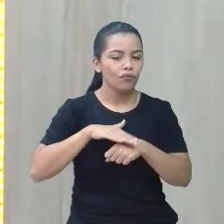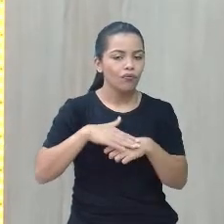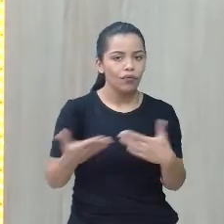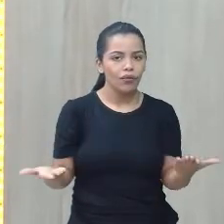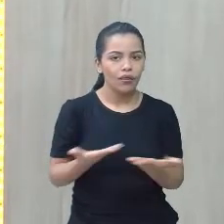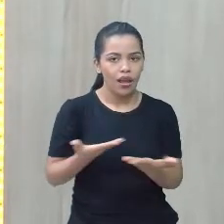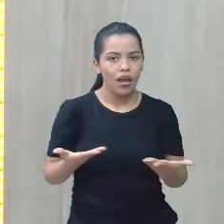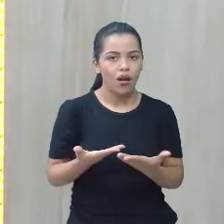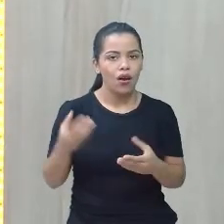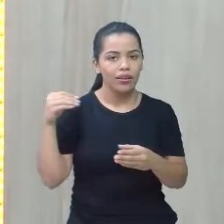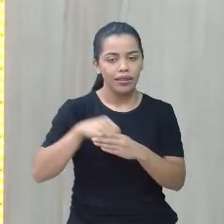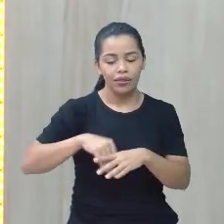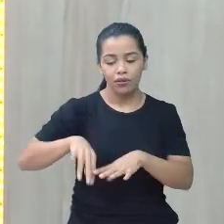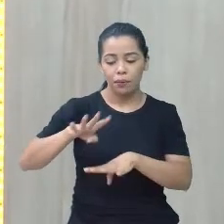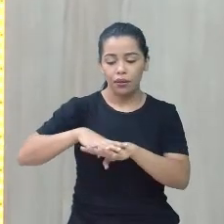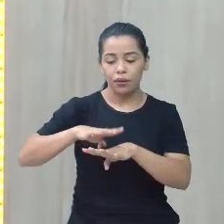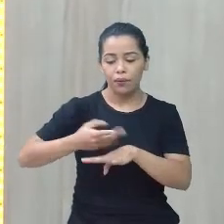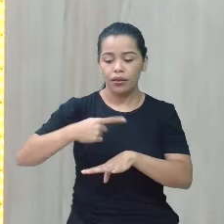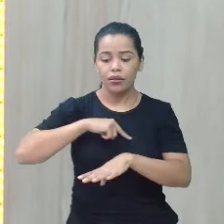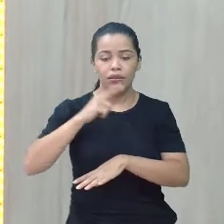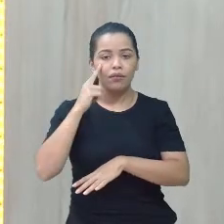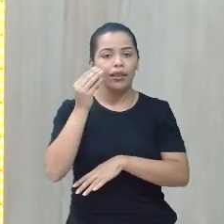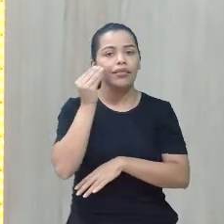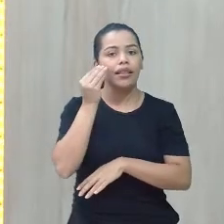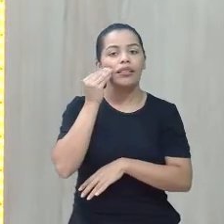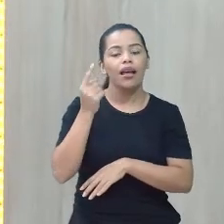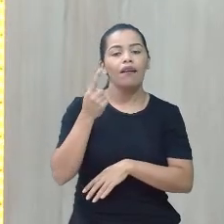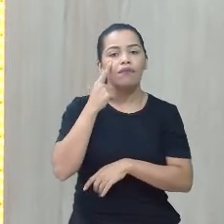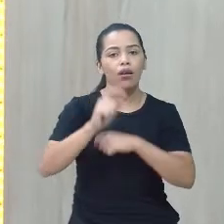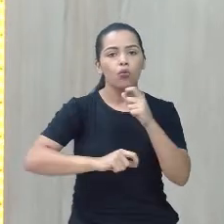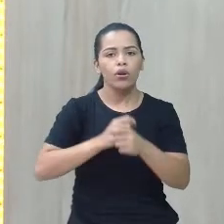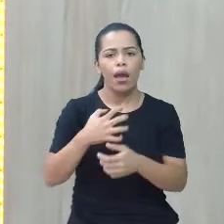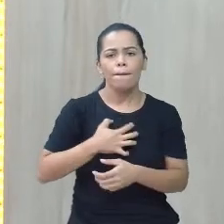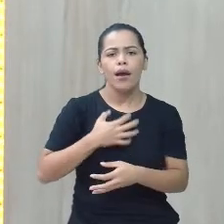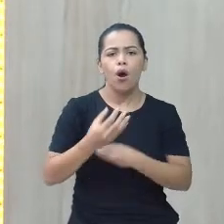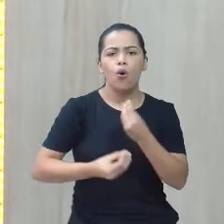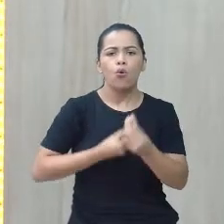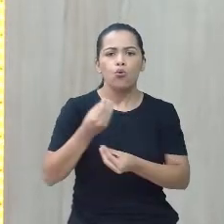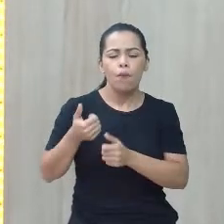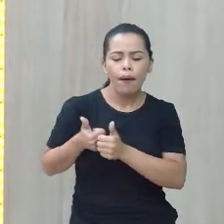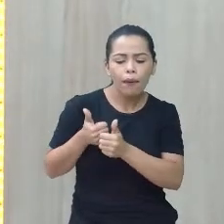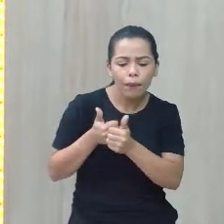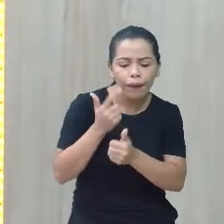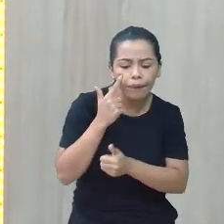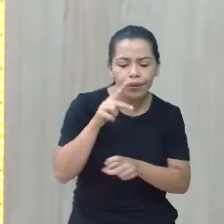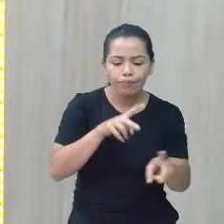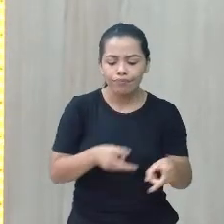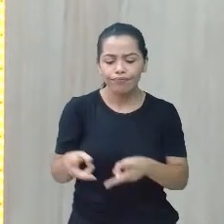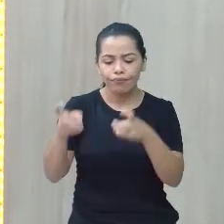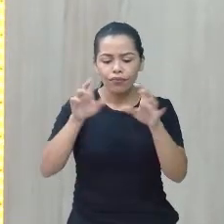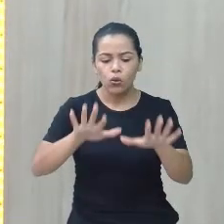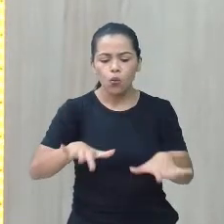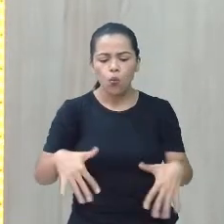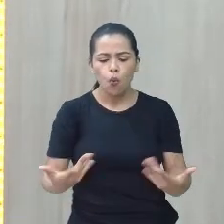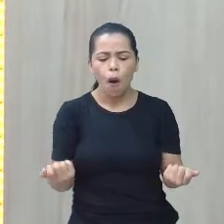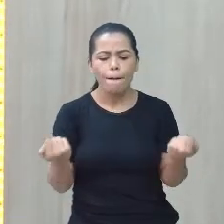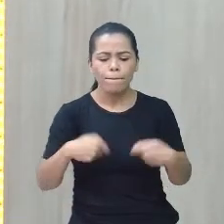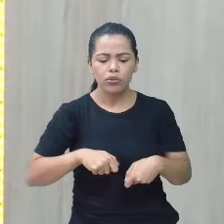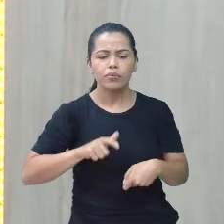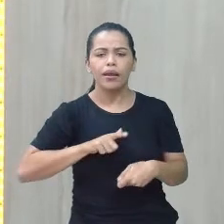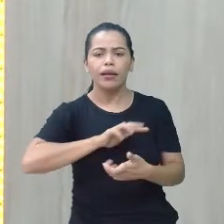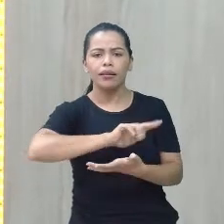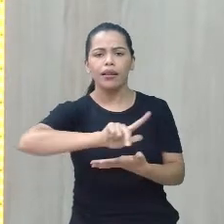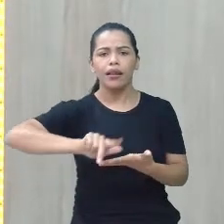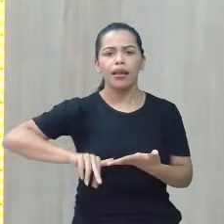a aplicação matemática, a gente vai tentar verificar a maneira, claro, de acompanhar isso e verificar quais são as possibilidades